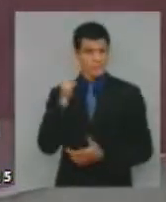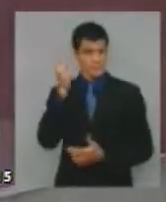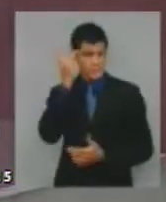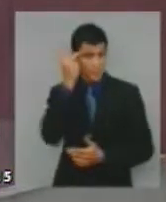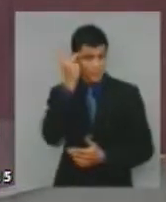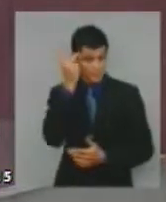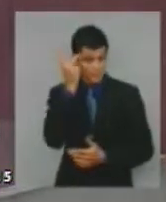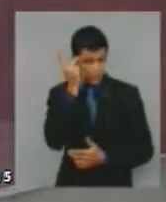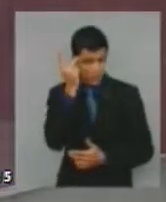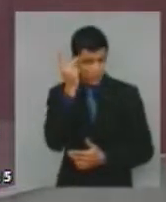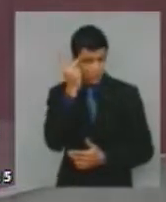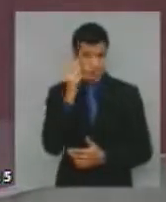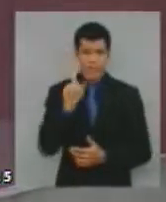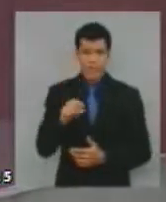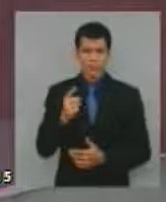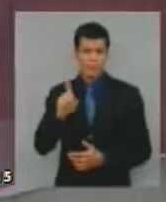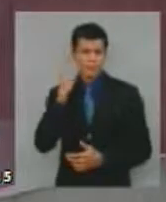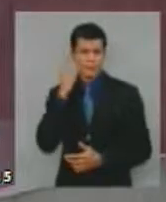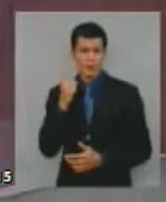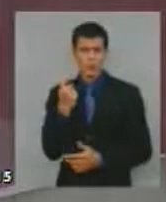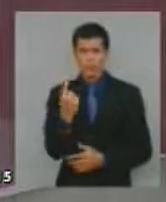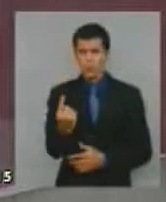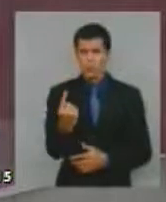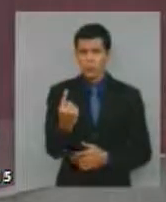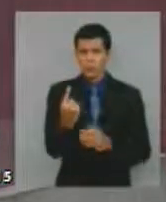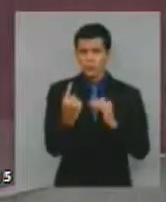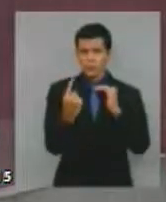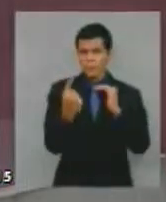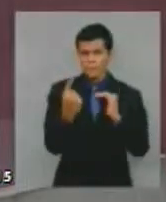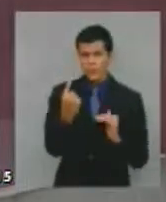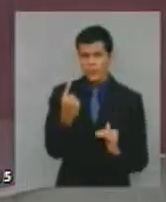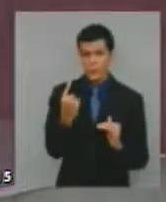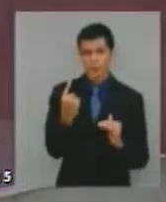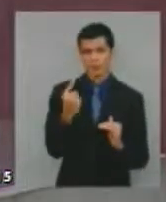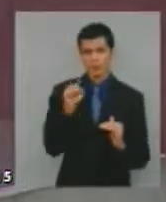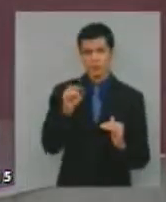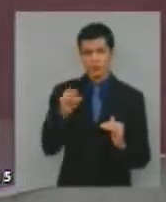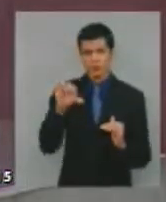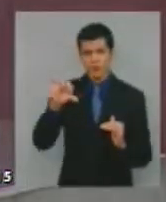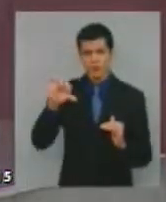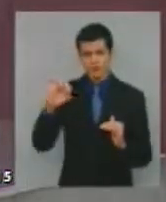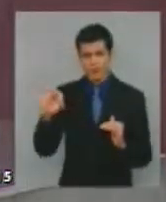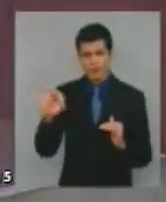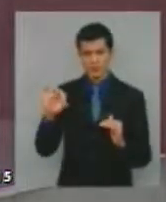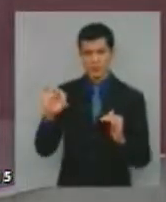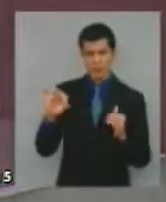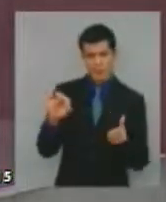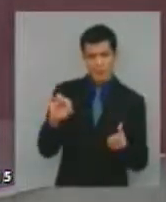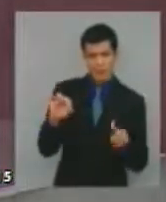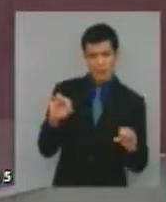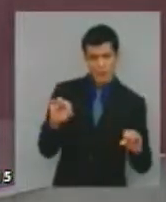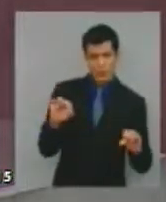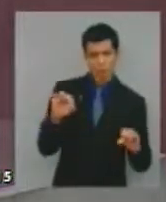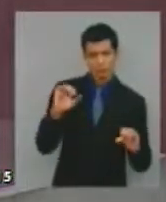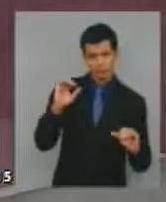Paulo, capital. São Paulo, era 1,90, baixou para 1,69. Fortaleza,